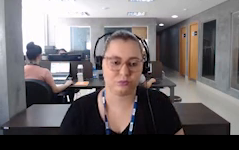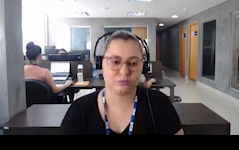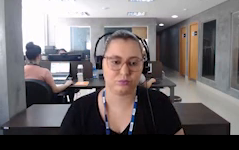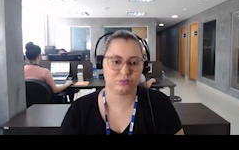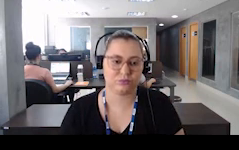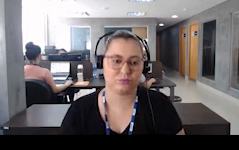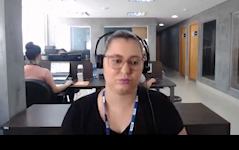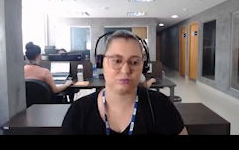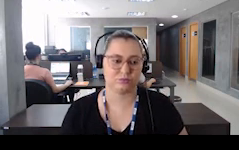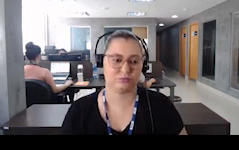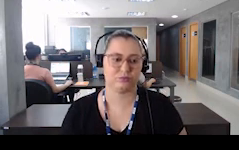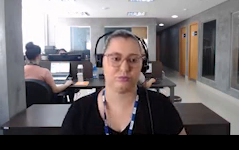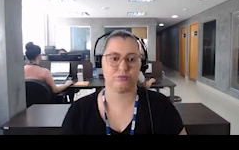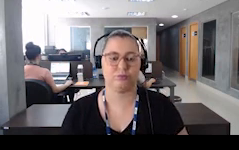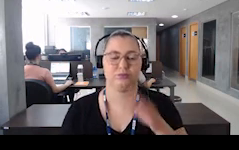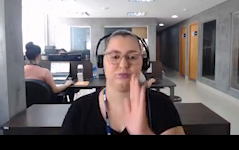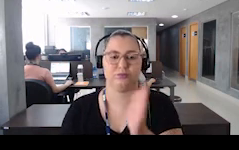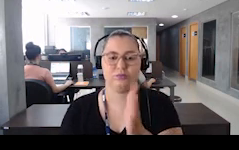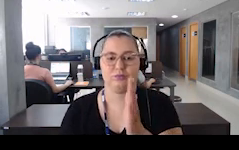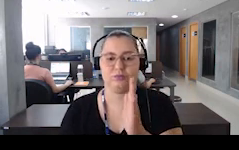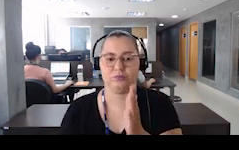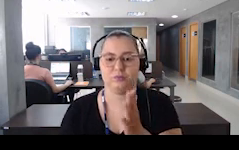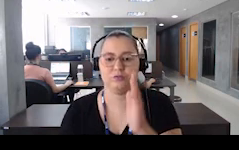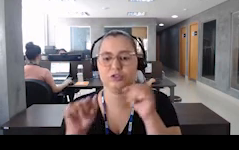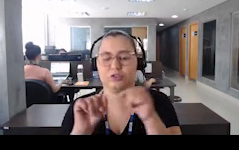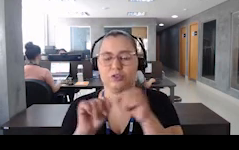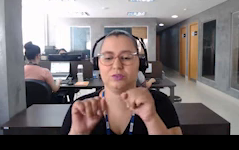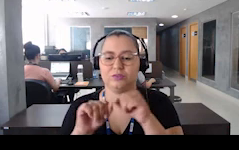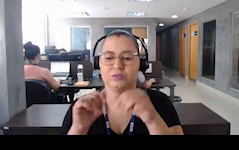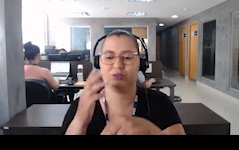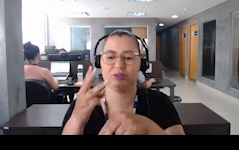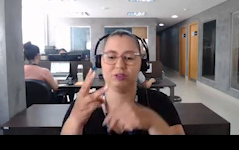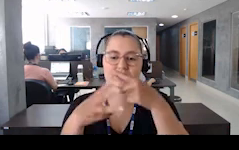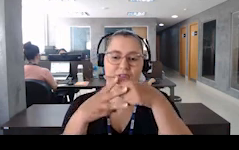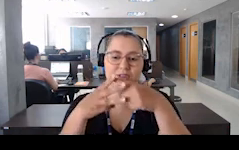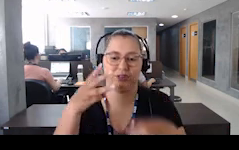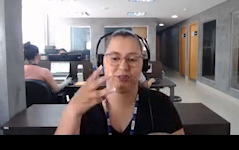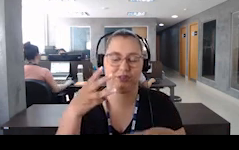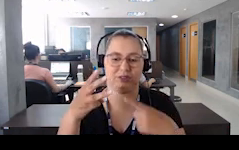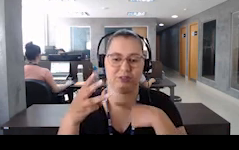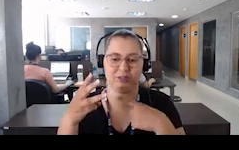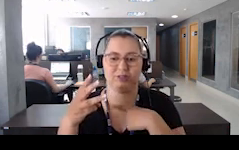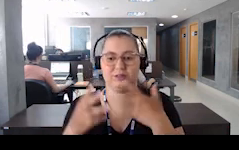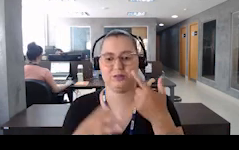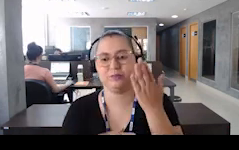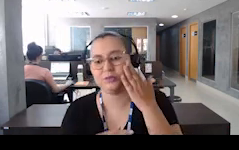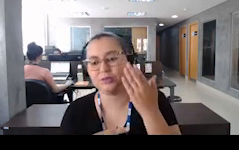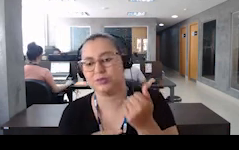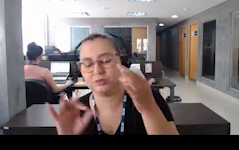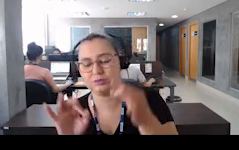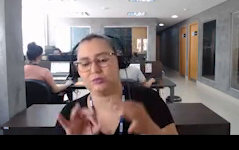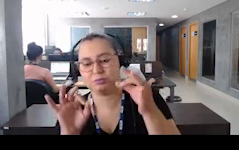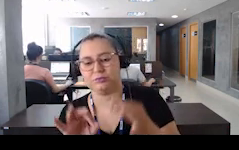falar. a questão é a seguinte, eu já fiz já, né, as 3, só que eu Certo. precisava do feedback para saber se